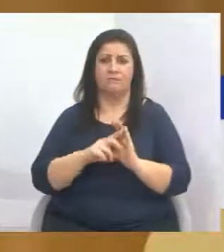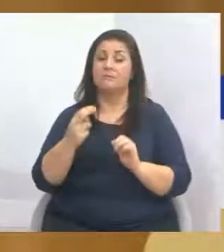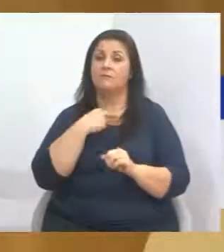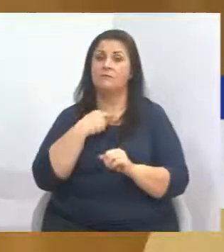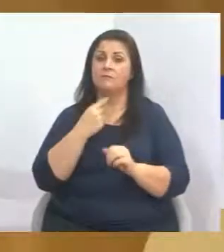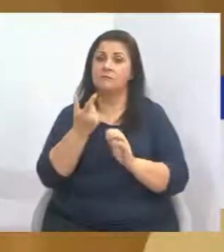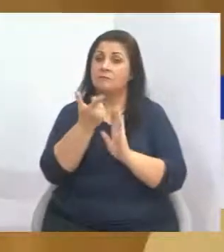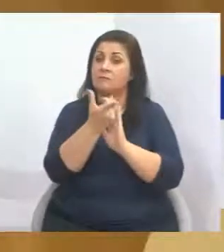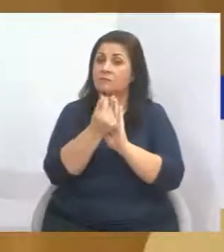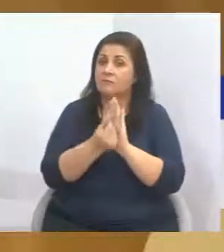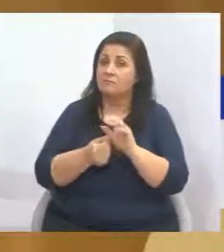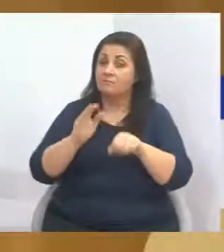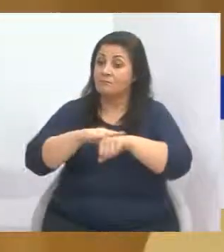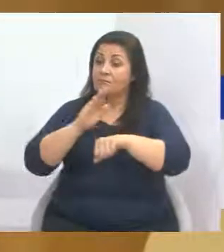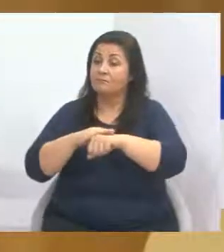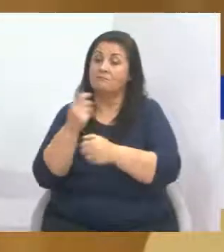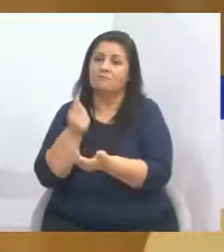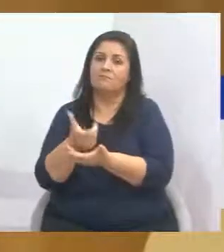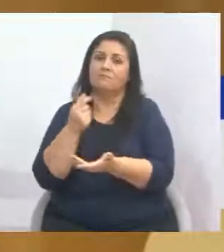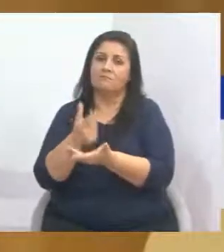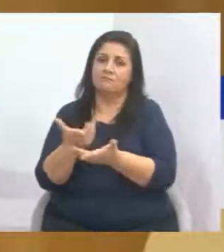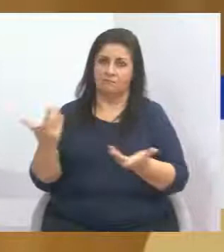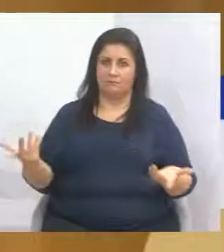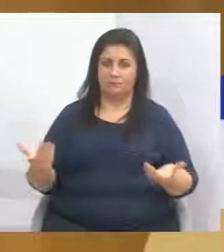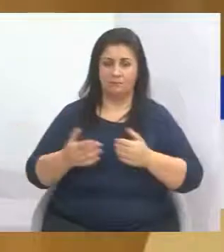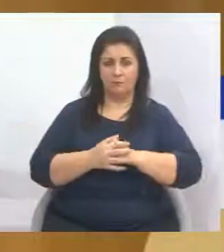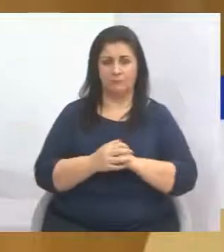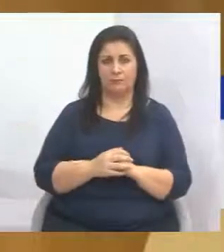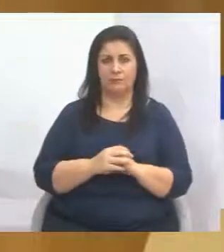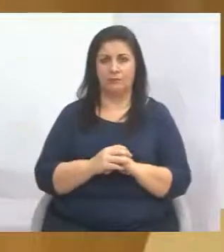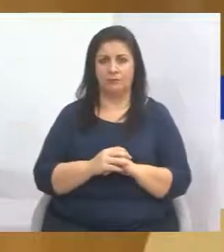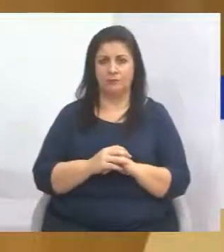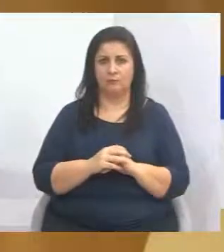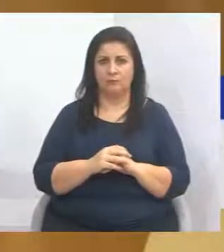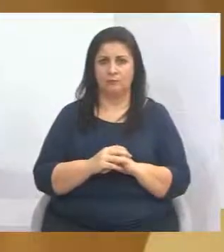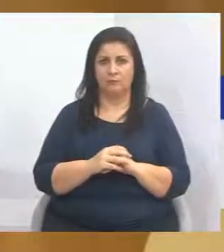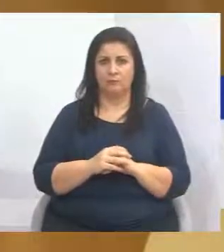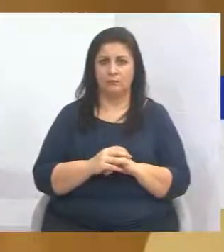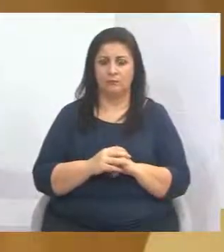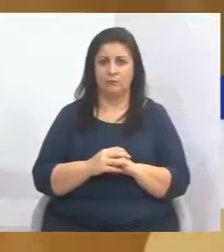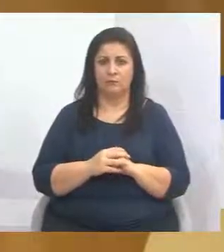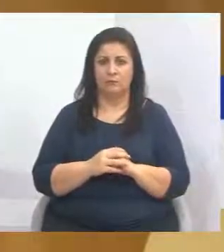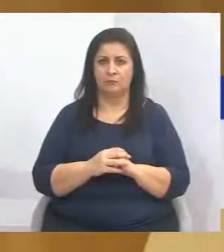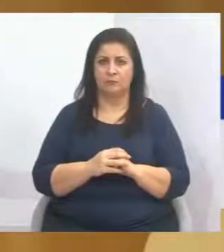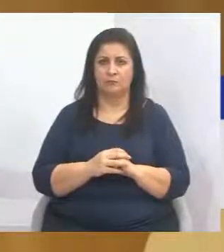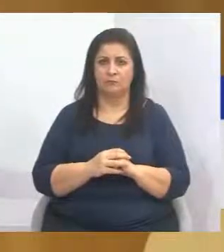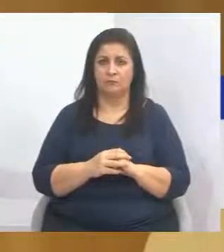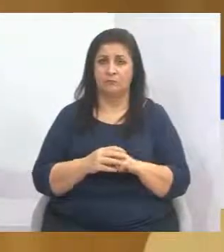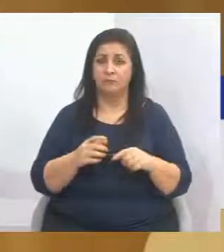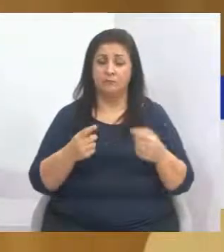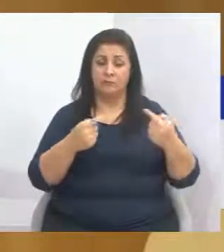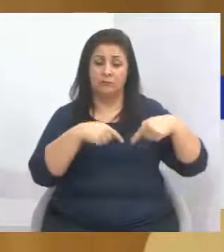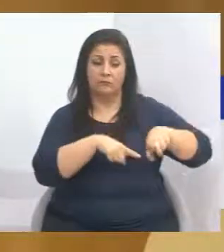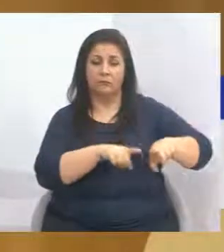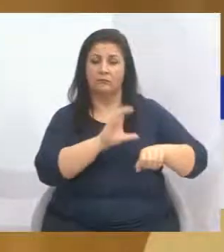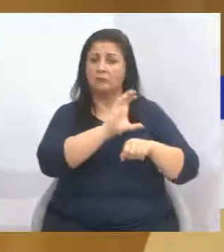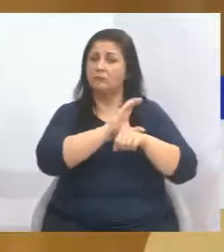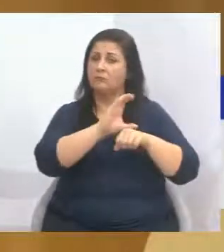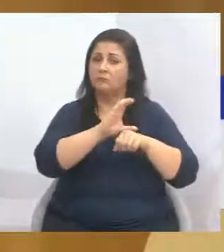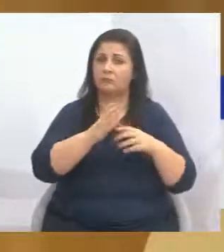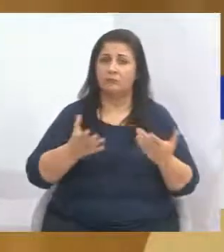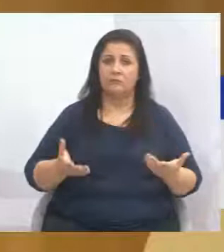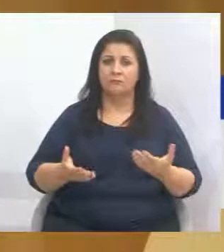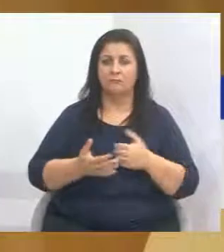no respeito ao exercício financeiro, sem que disso decorra a declaração de sua inconstitucionalidade precedente. Ação